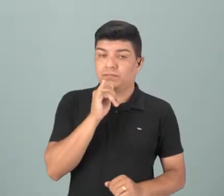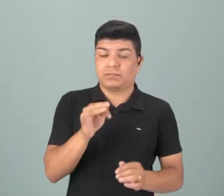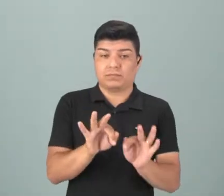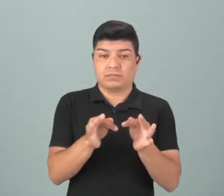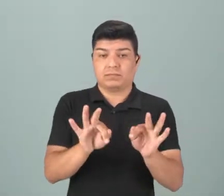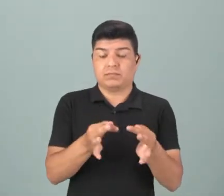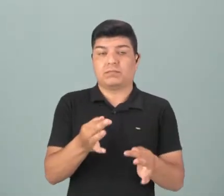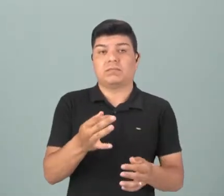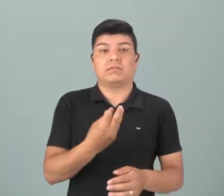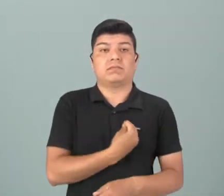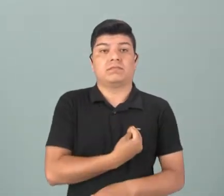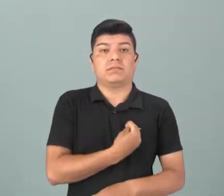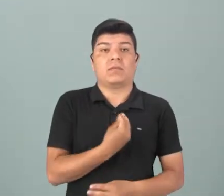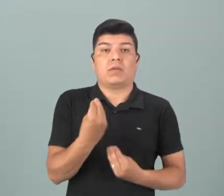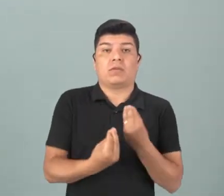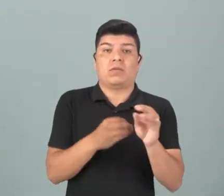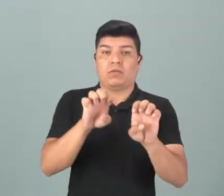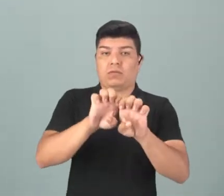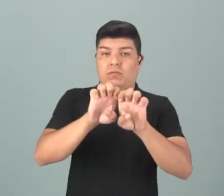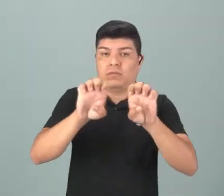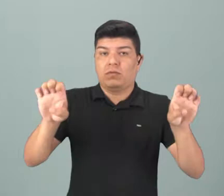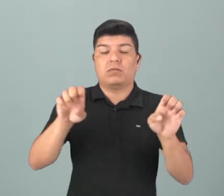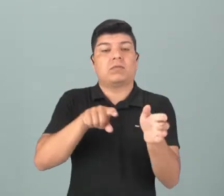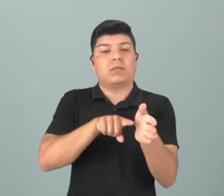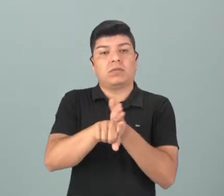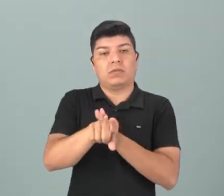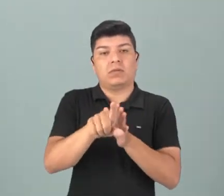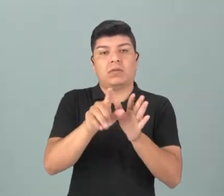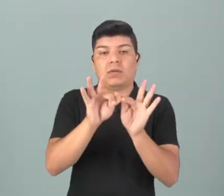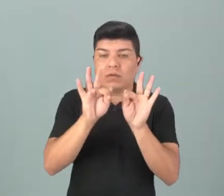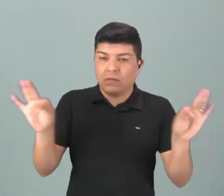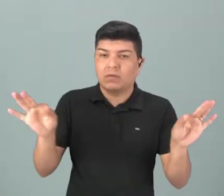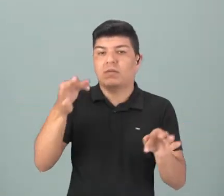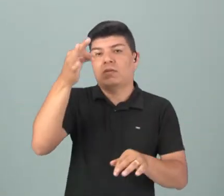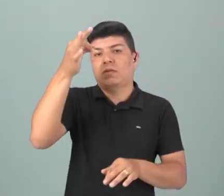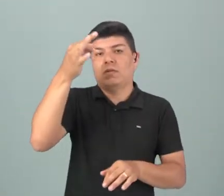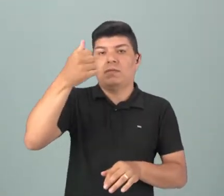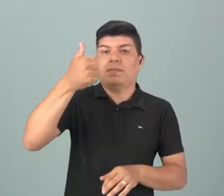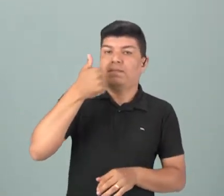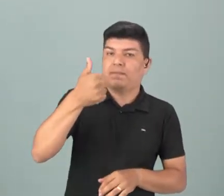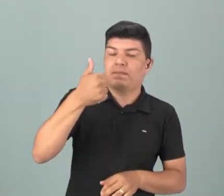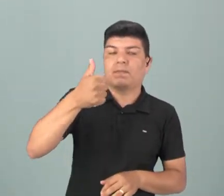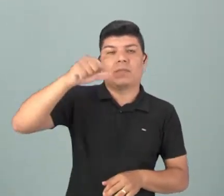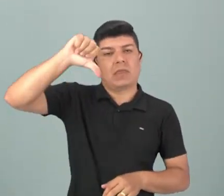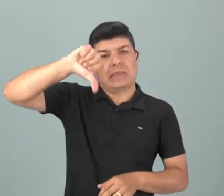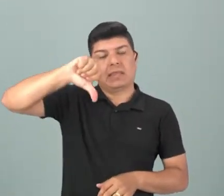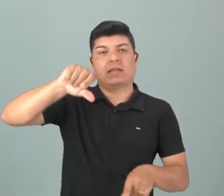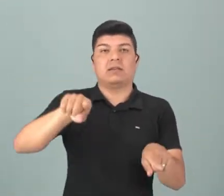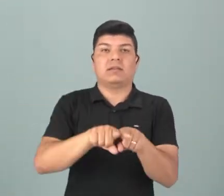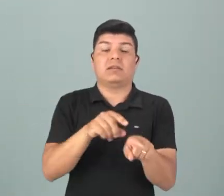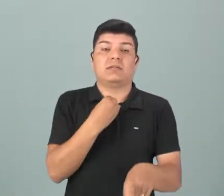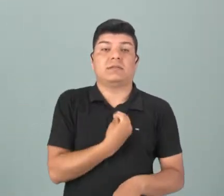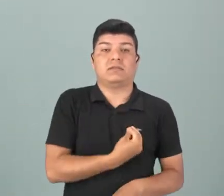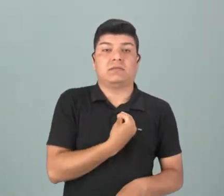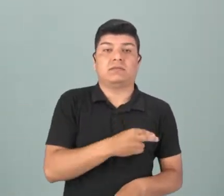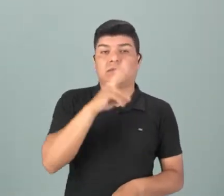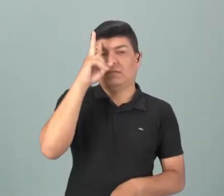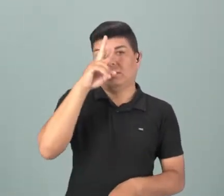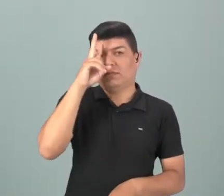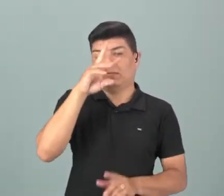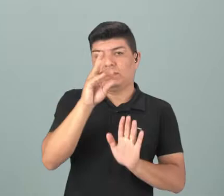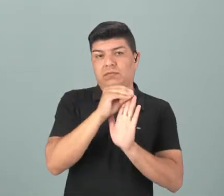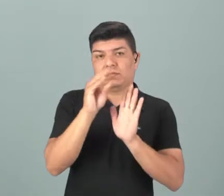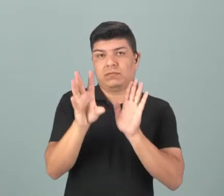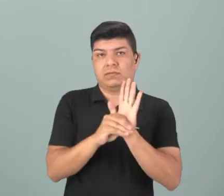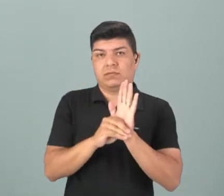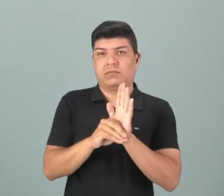ter como é que eu vou estruturar uma pergunta como é que eu vou fazer uma frase afirmativa negativa no presente vamos relembrar Então esse